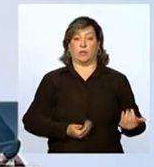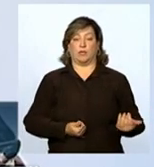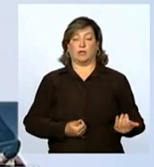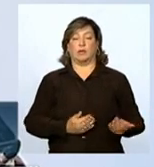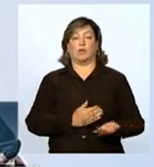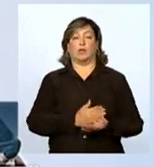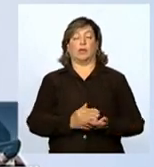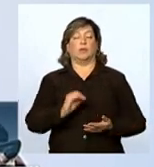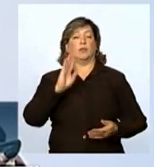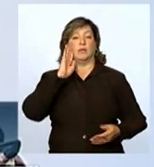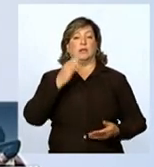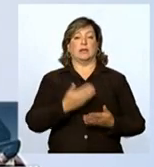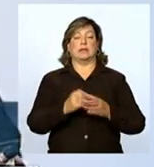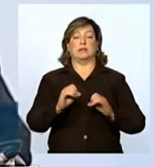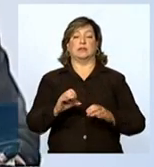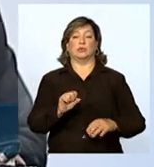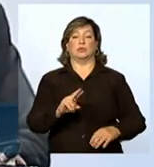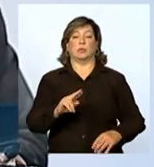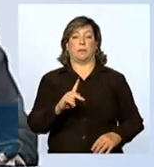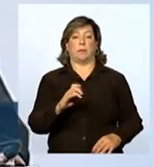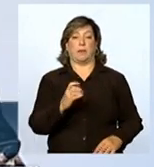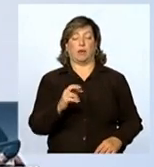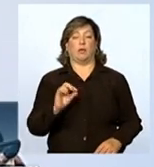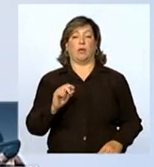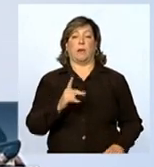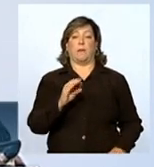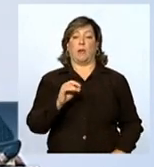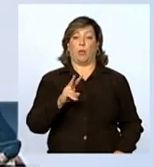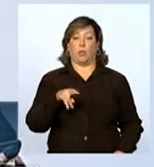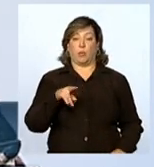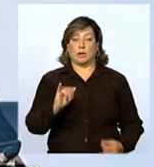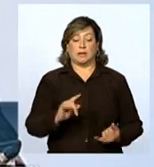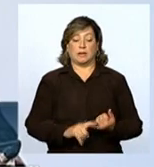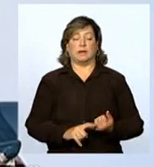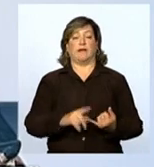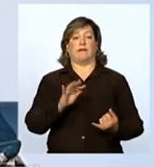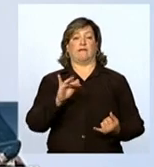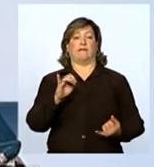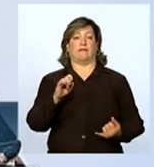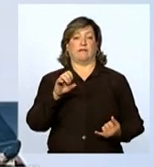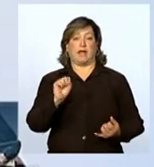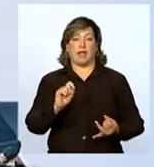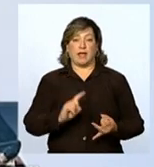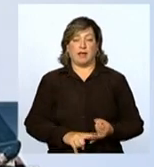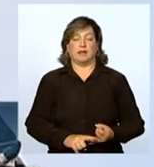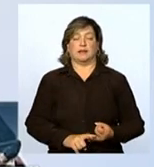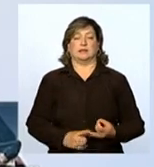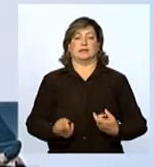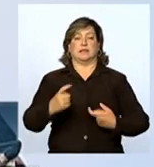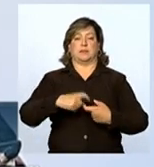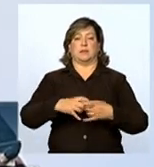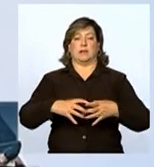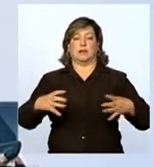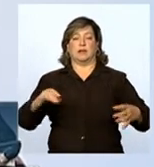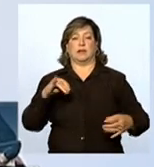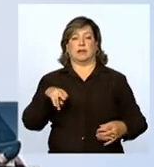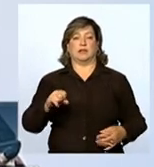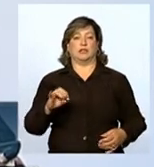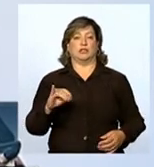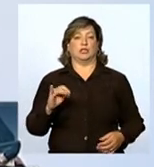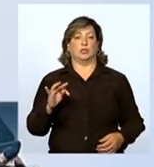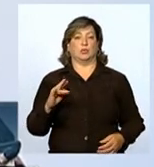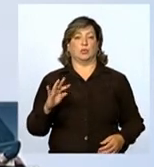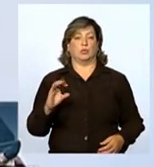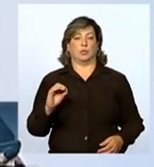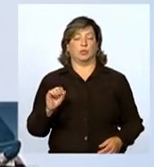ensino superior. E nós, com o ProUni, FIES, expansão das universidades federais, expansão dos institutos federais, e agora,